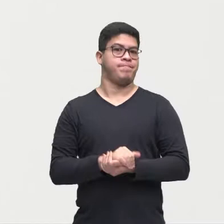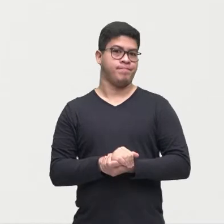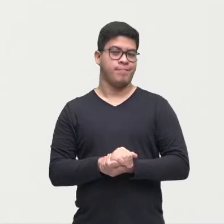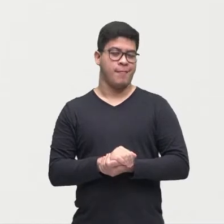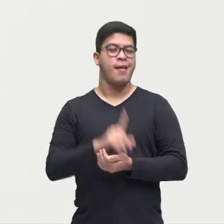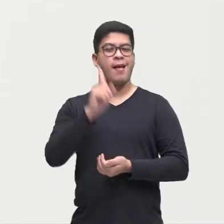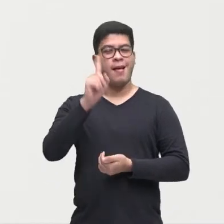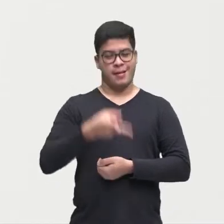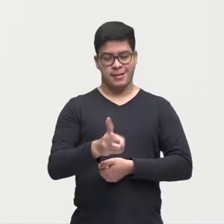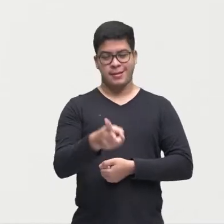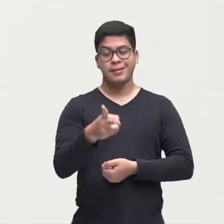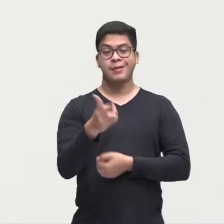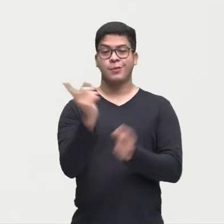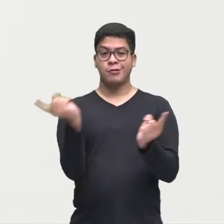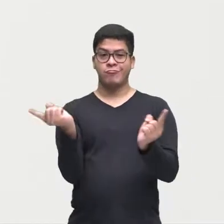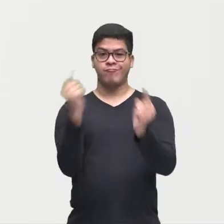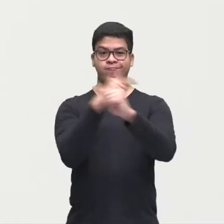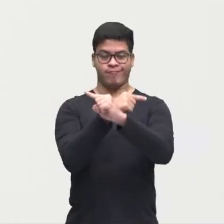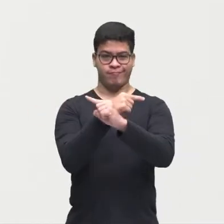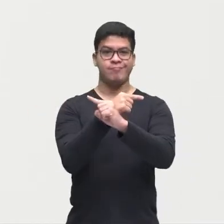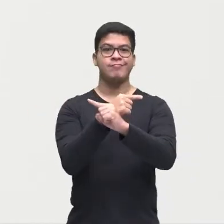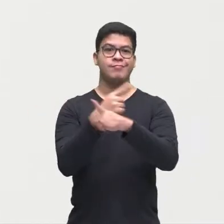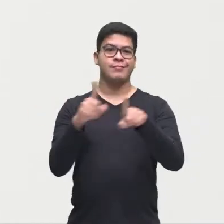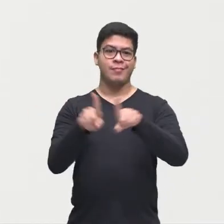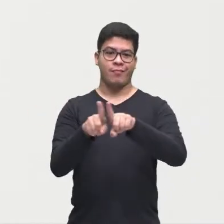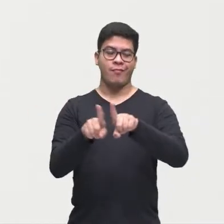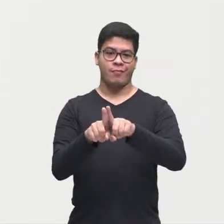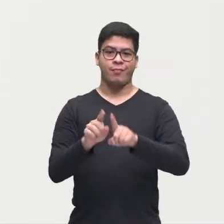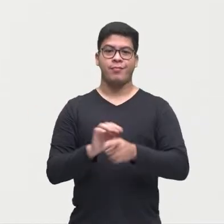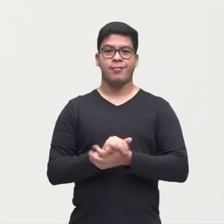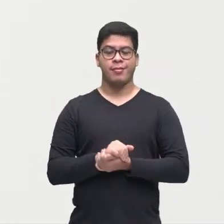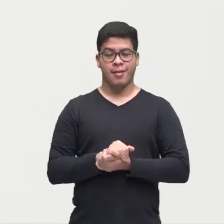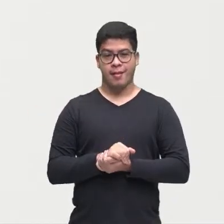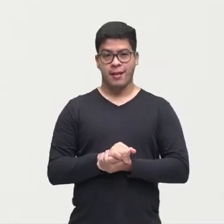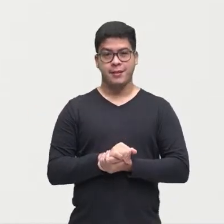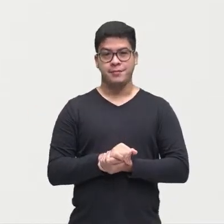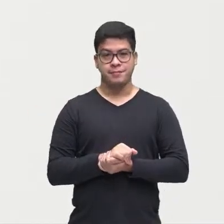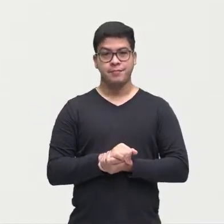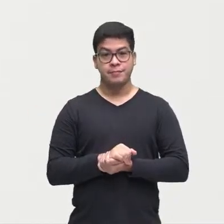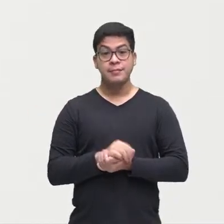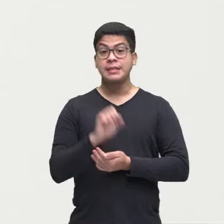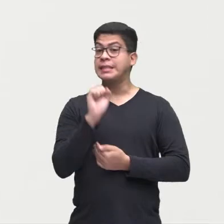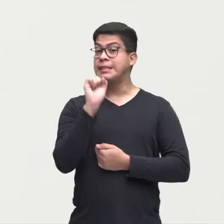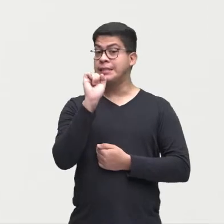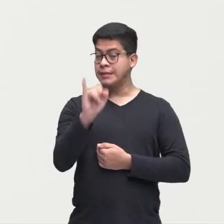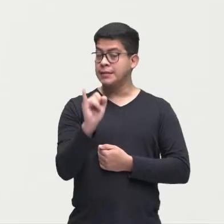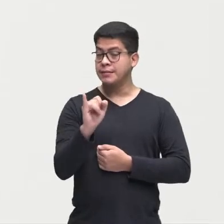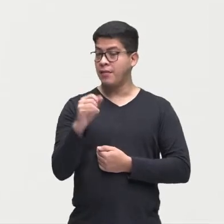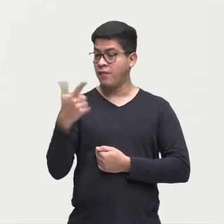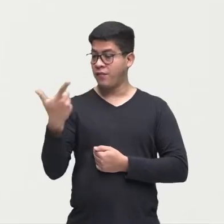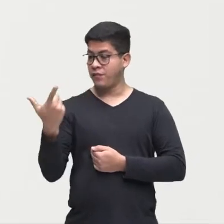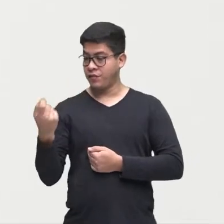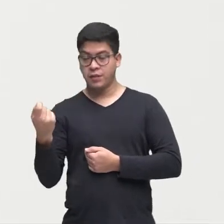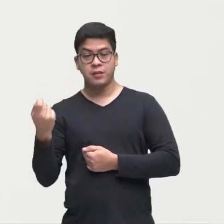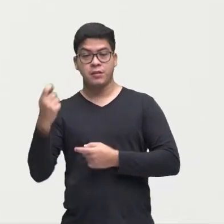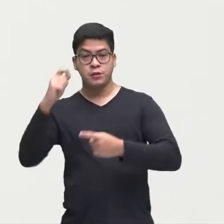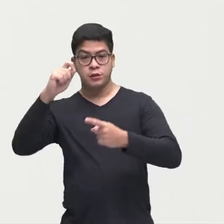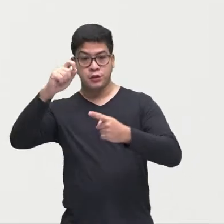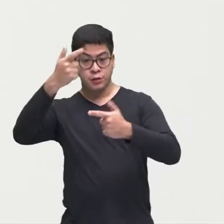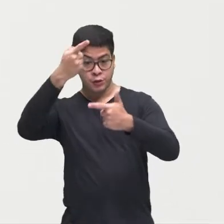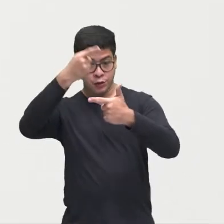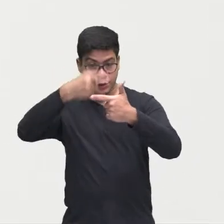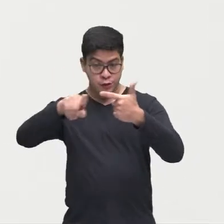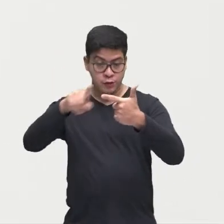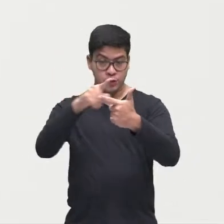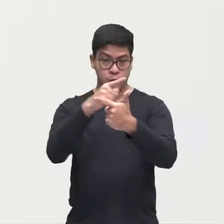operação inversa da outra, né? Se 20 é divisível por 5, então 5 é divisor de 20 e assim por diante, tá bom? É dessa forma